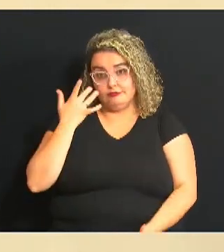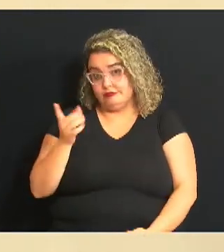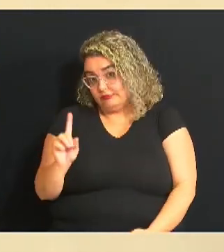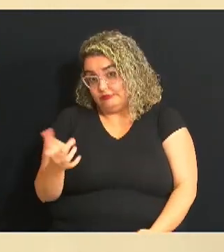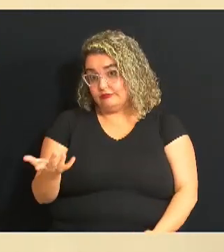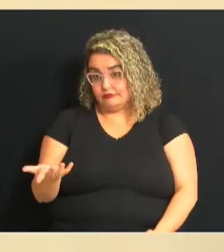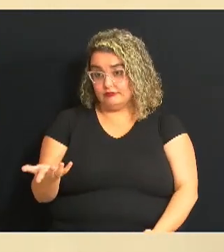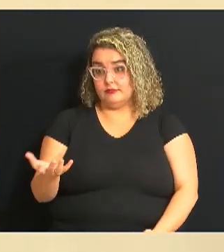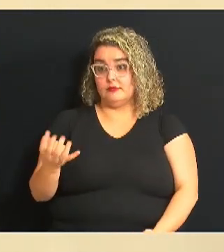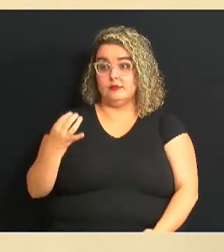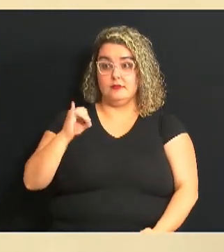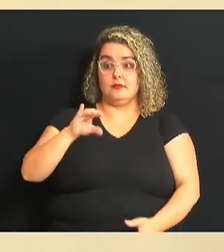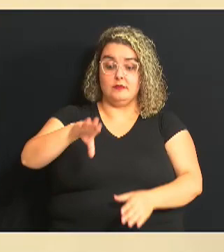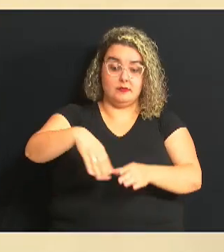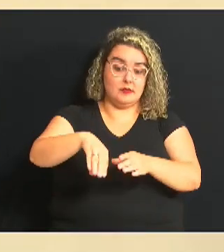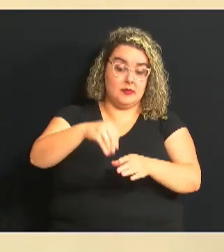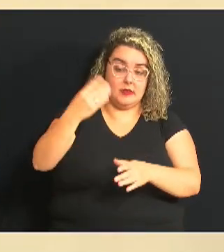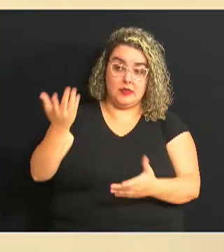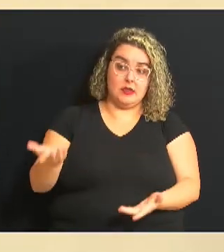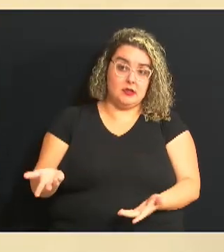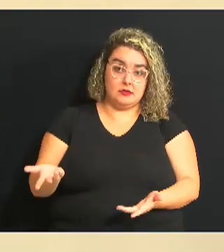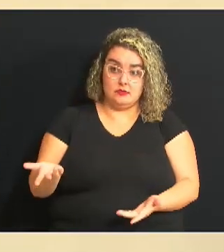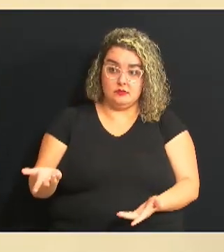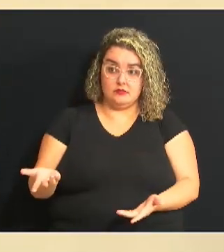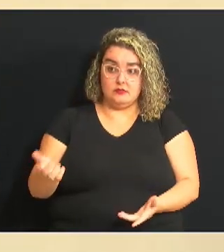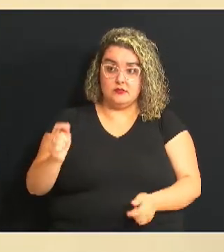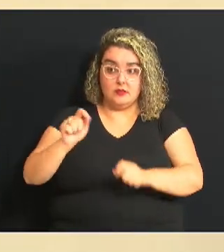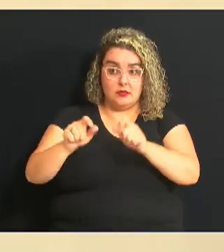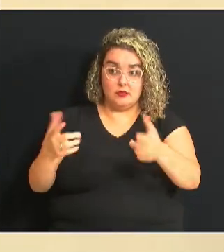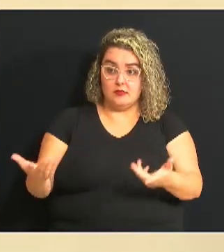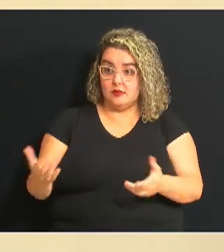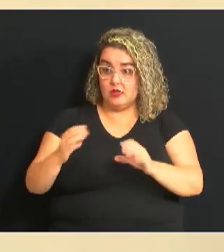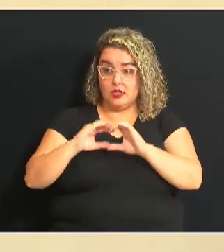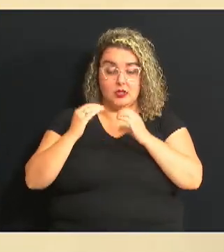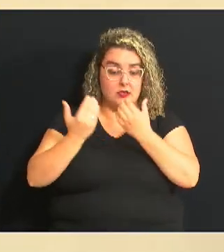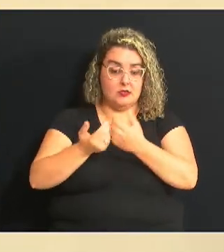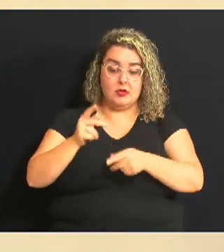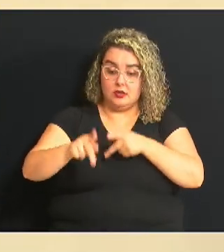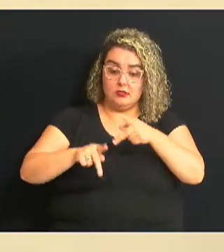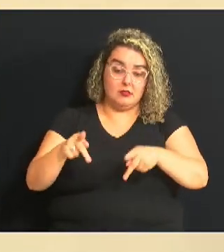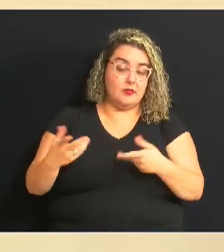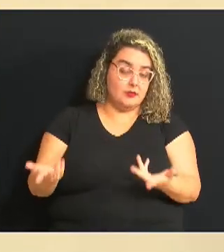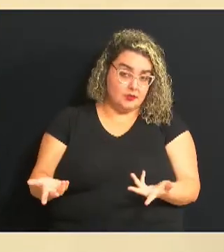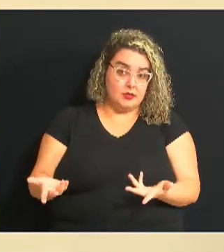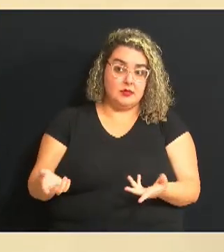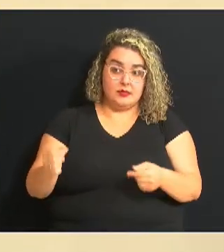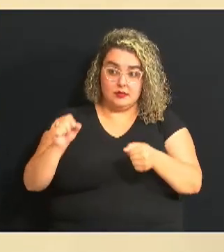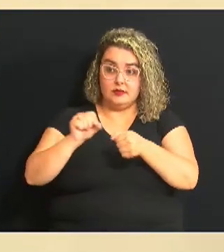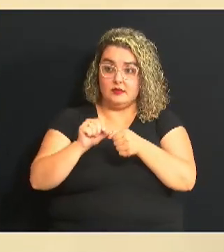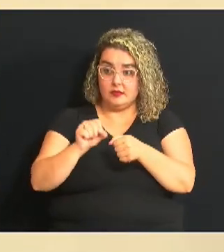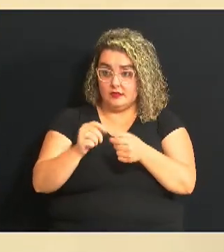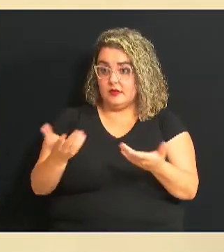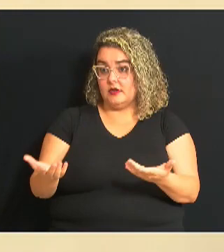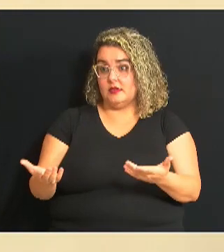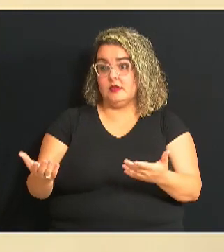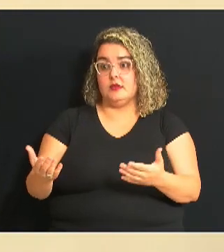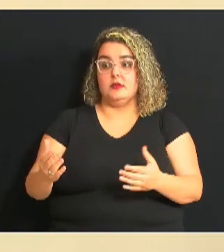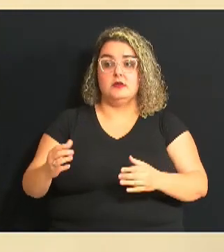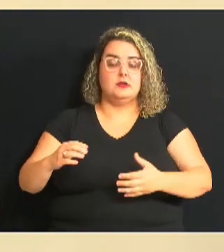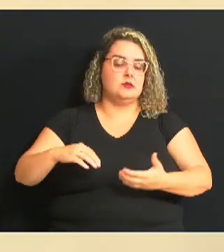se você sortear, vai ser alguém que está na comunidade, está na população, que vai fazer parte das câmaras